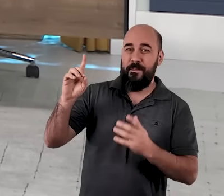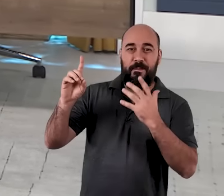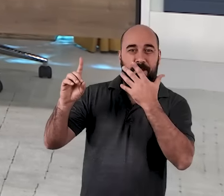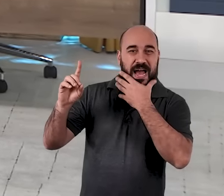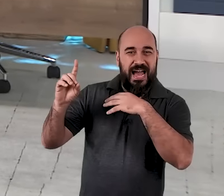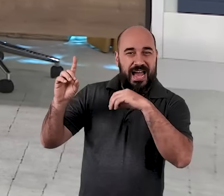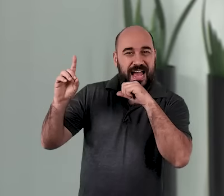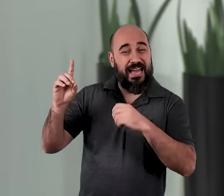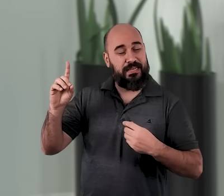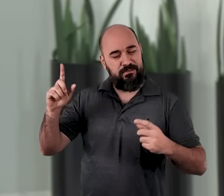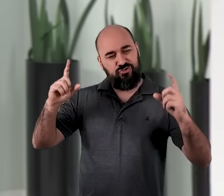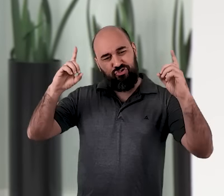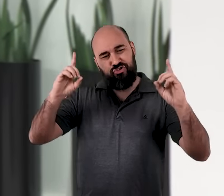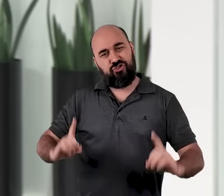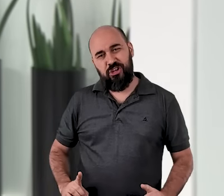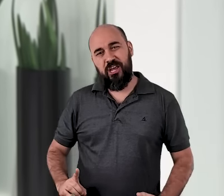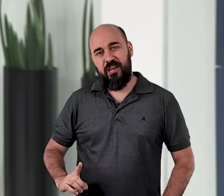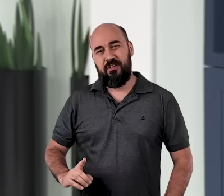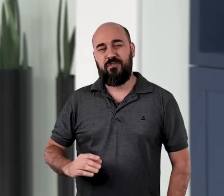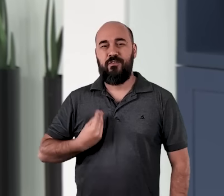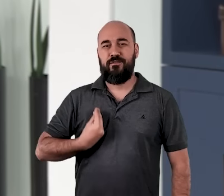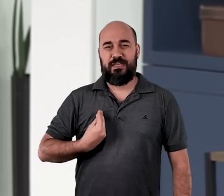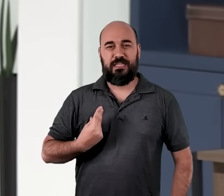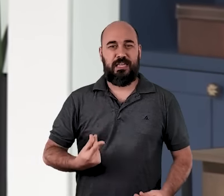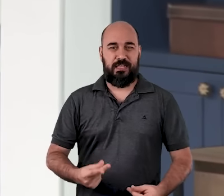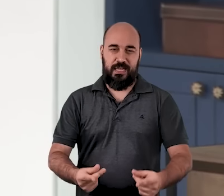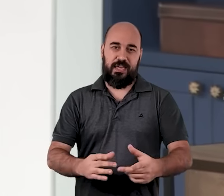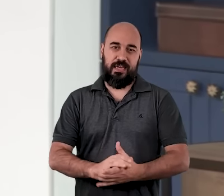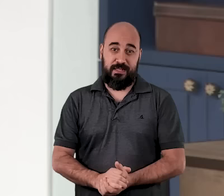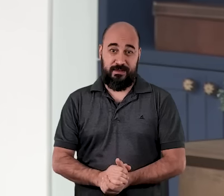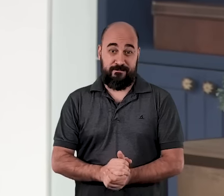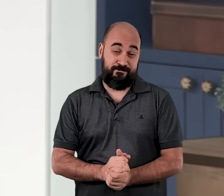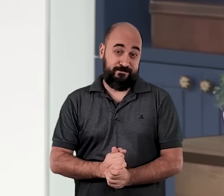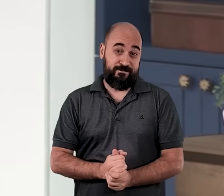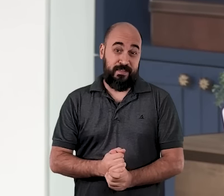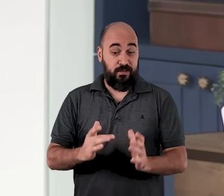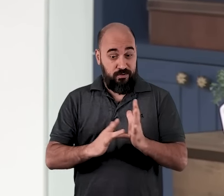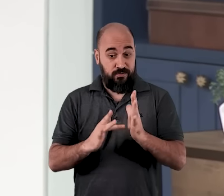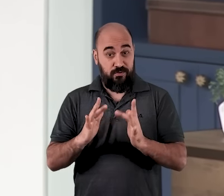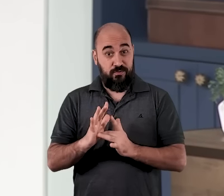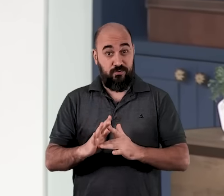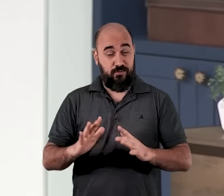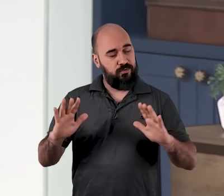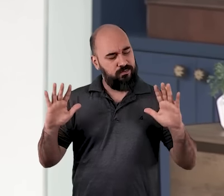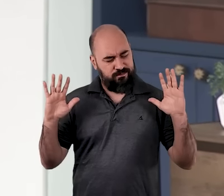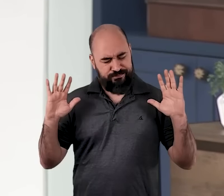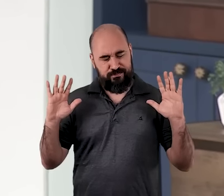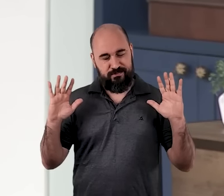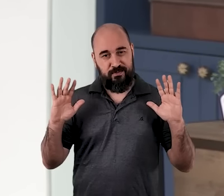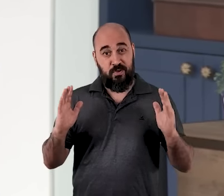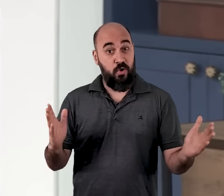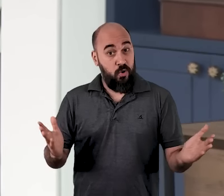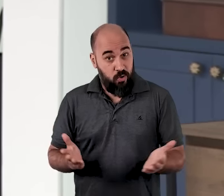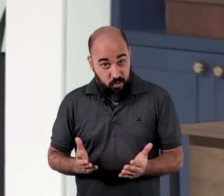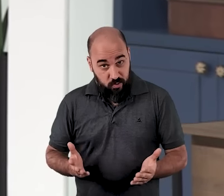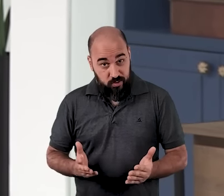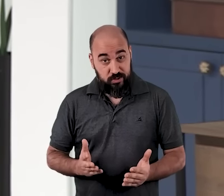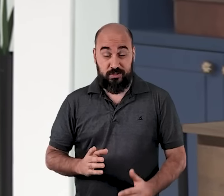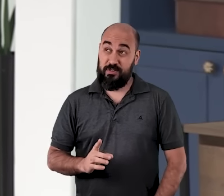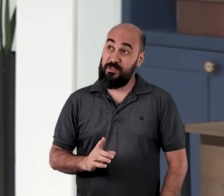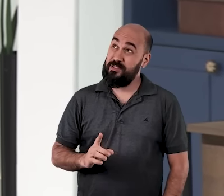eterna. Mas olha, esse mesmo Cristo que na cruz disse "está consumado", ele está hoje no santuário